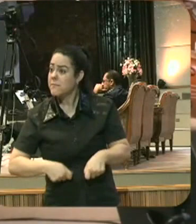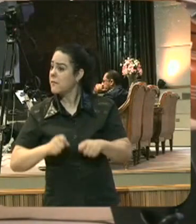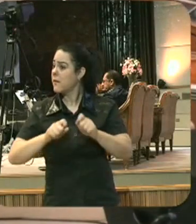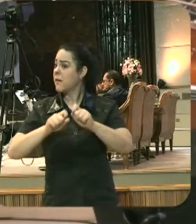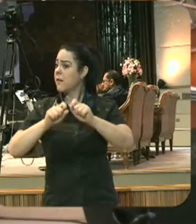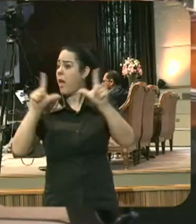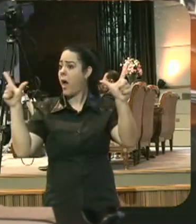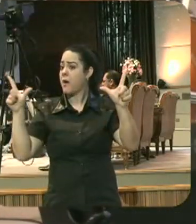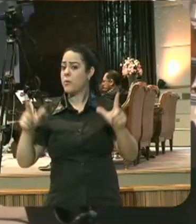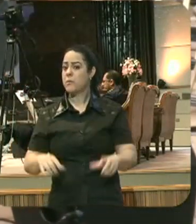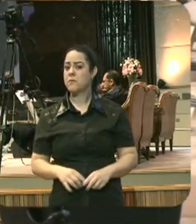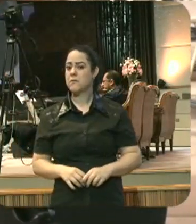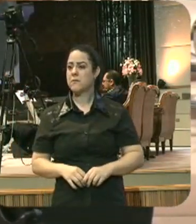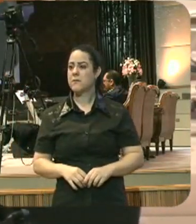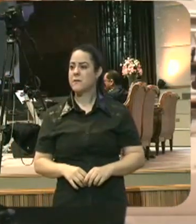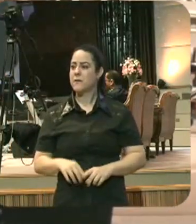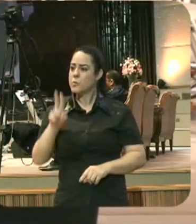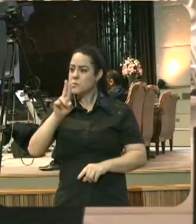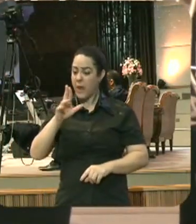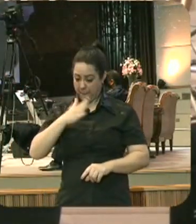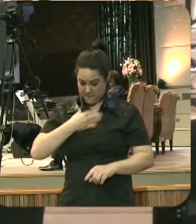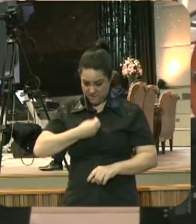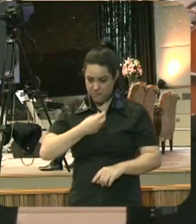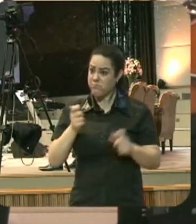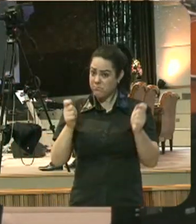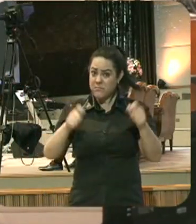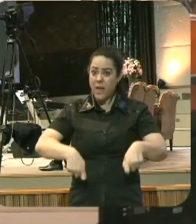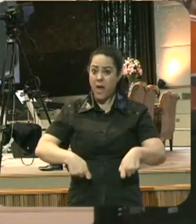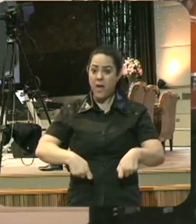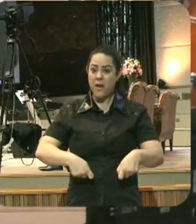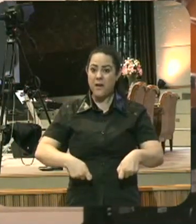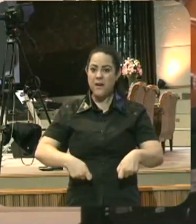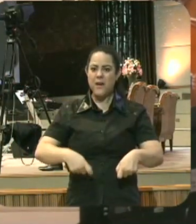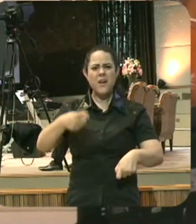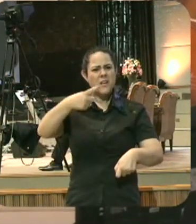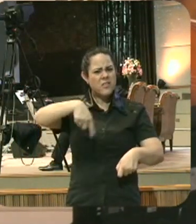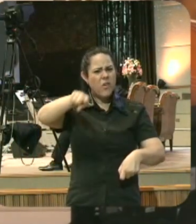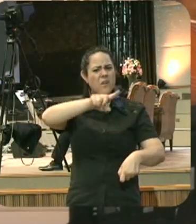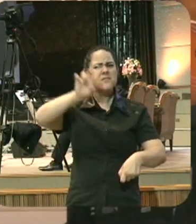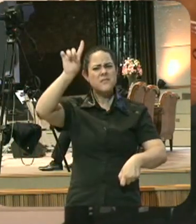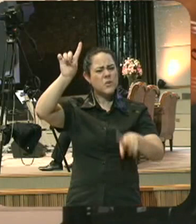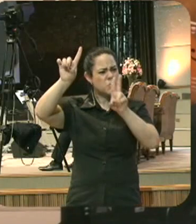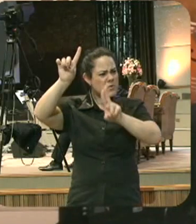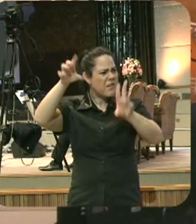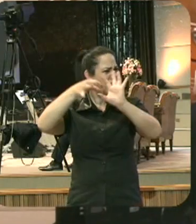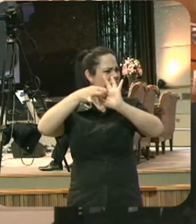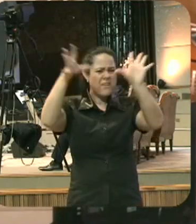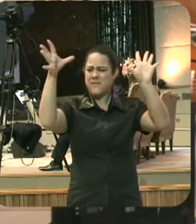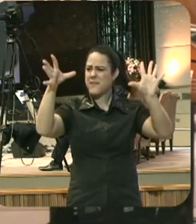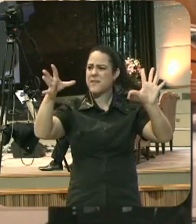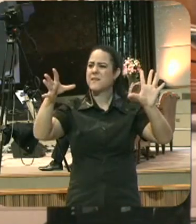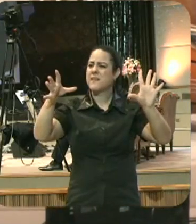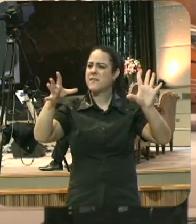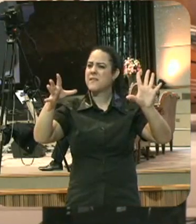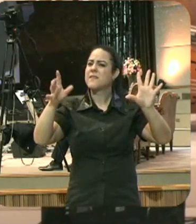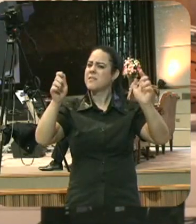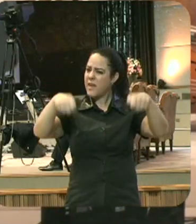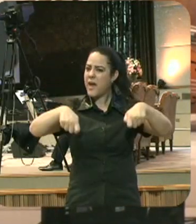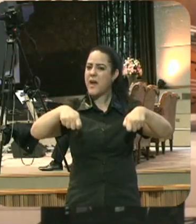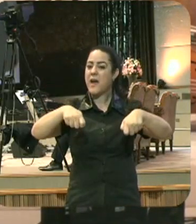Não pode usar a minha vida? Será que a gente não pode ser instrumento de Deus? E